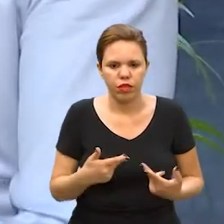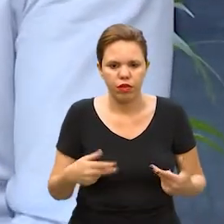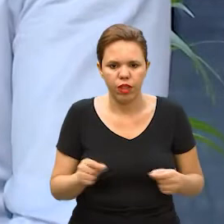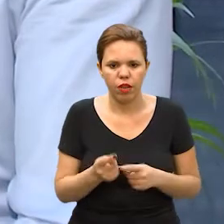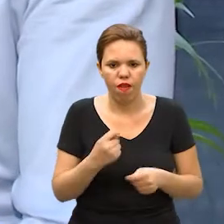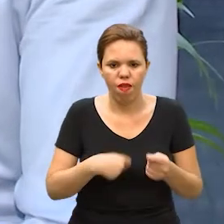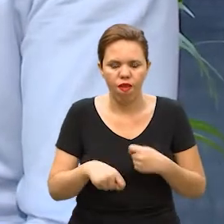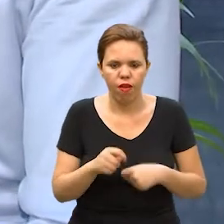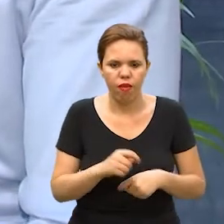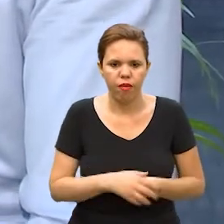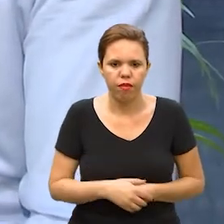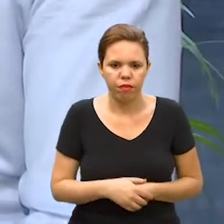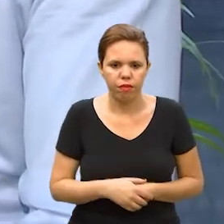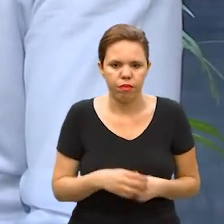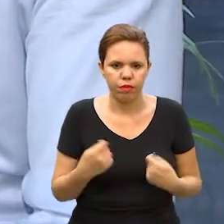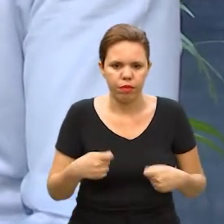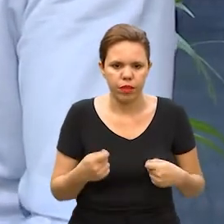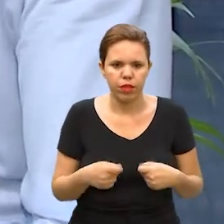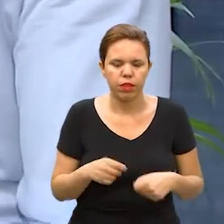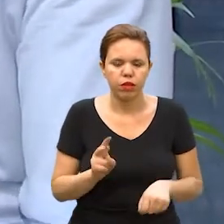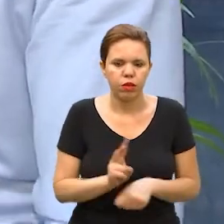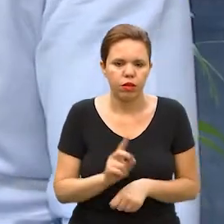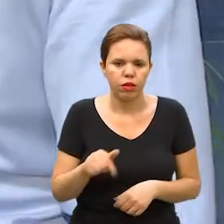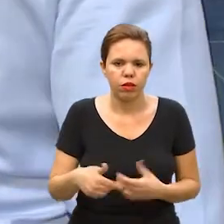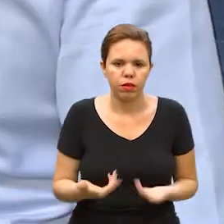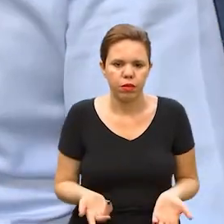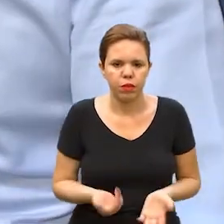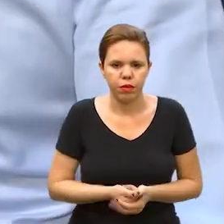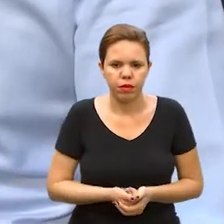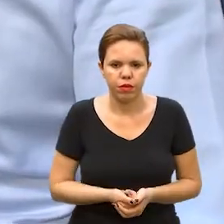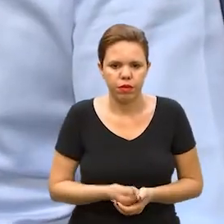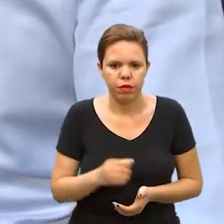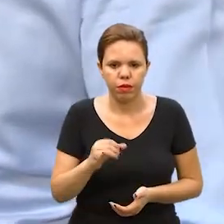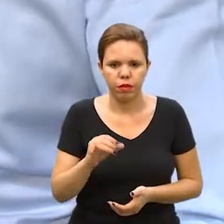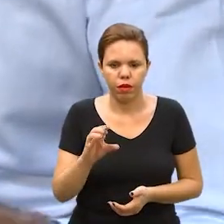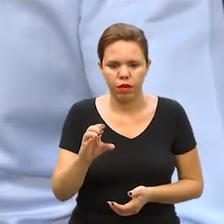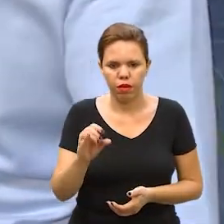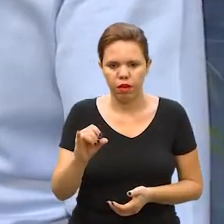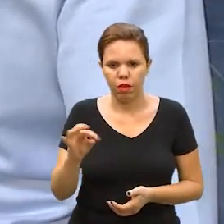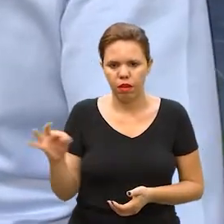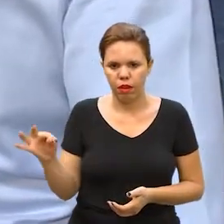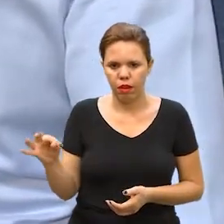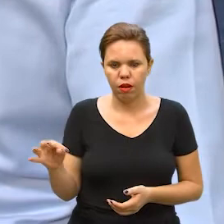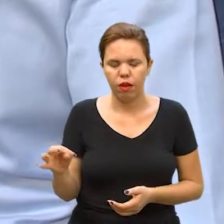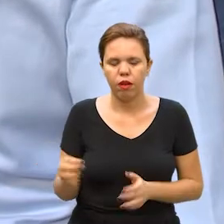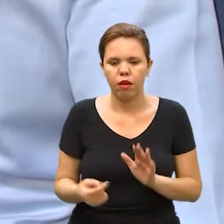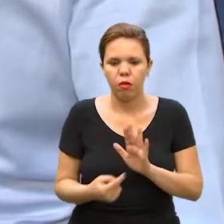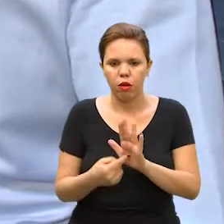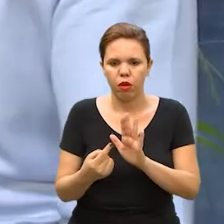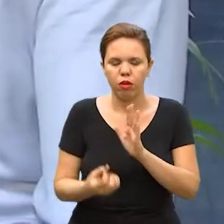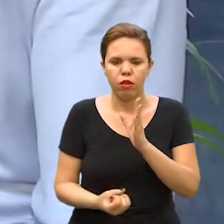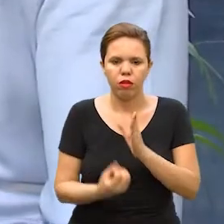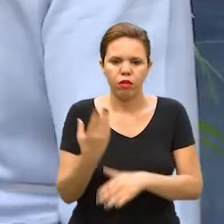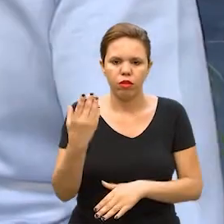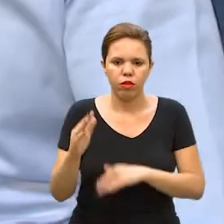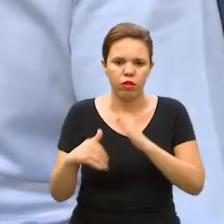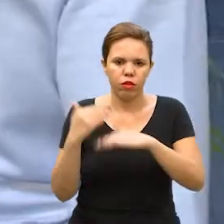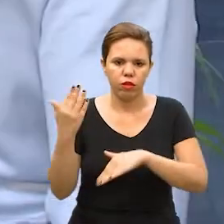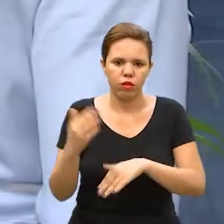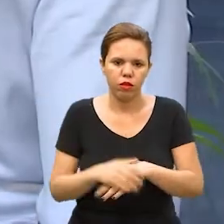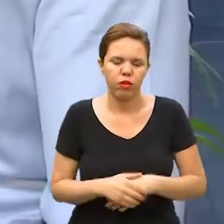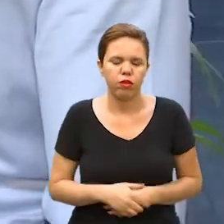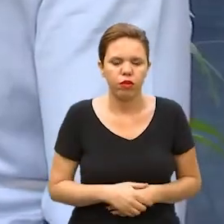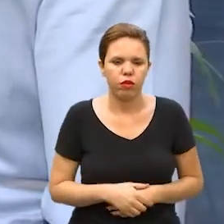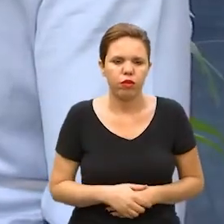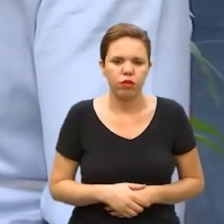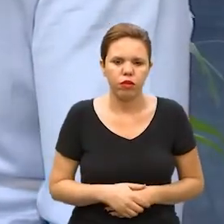negócio que precisam ser cuidadas aqui. E a CIT desenhou e acabou construindo todo um